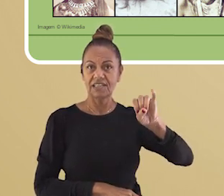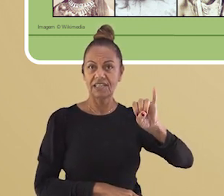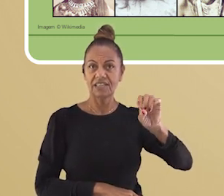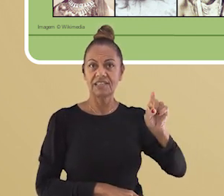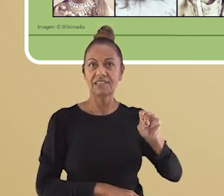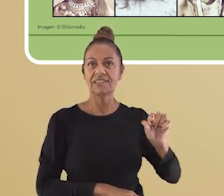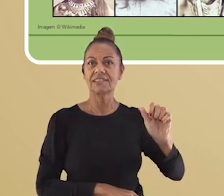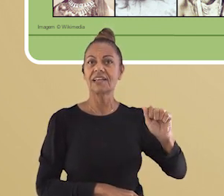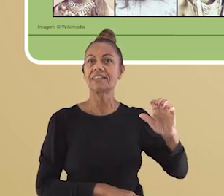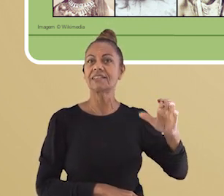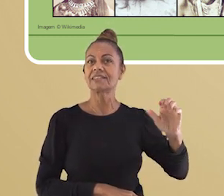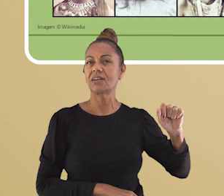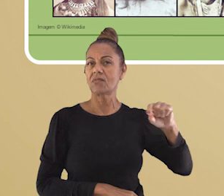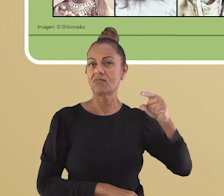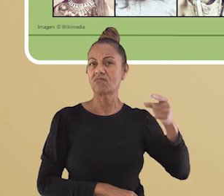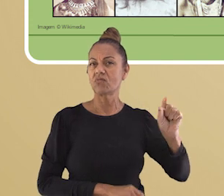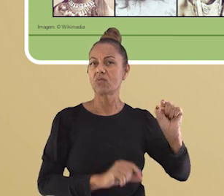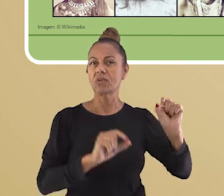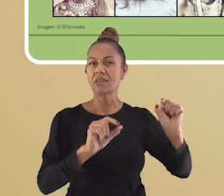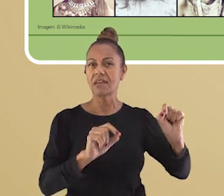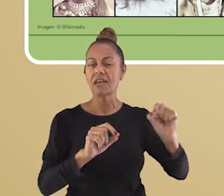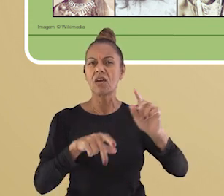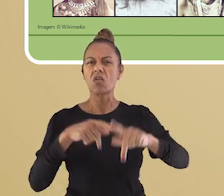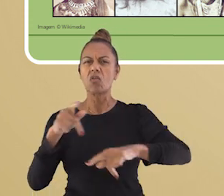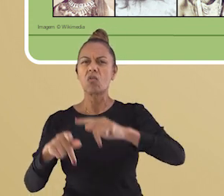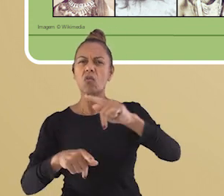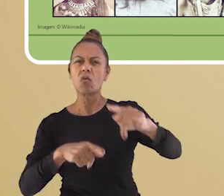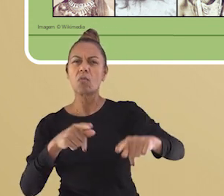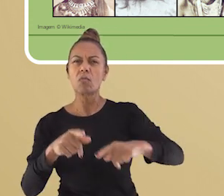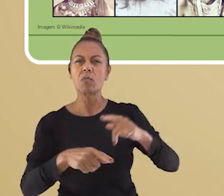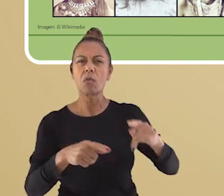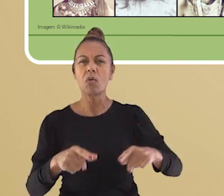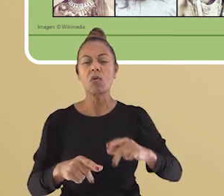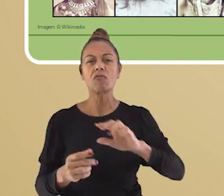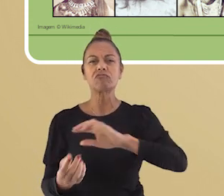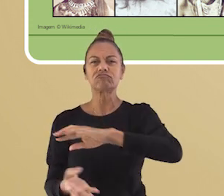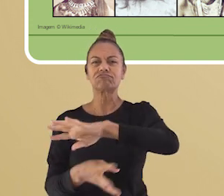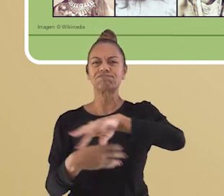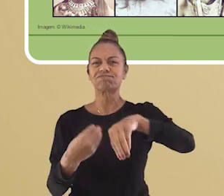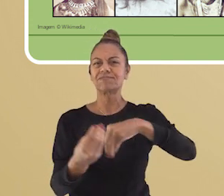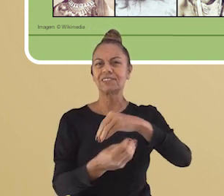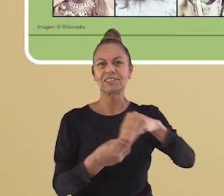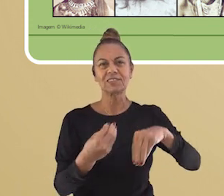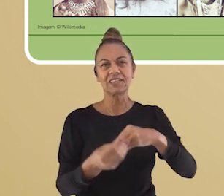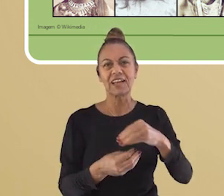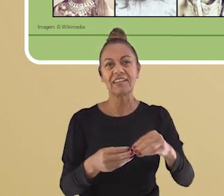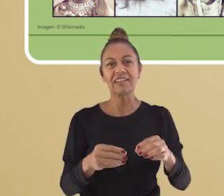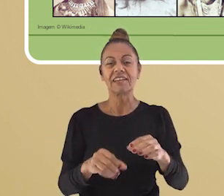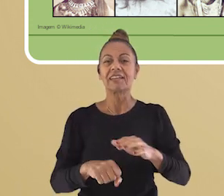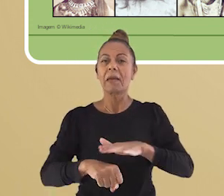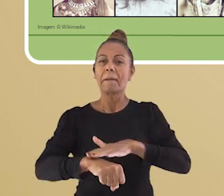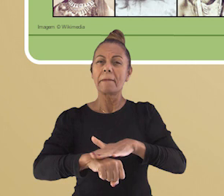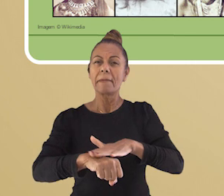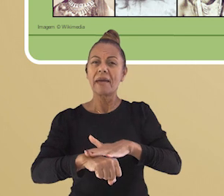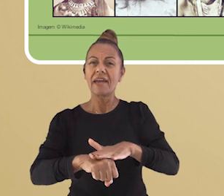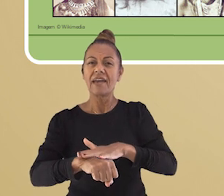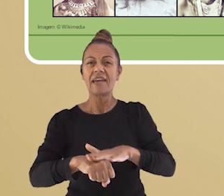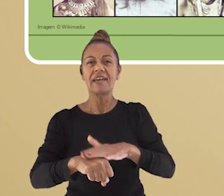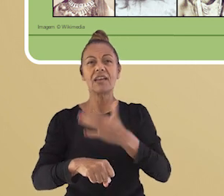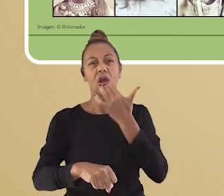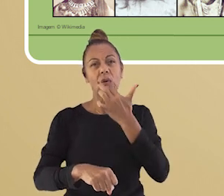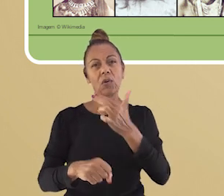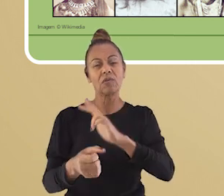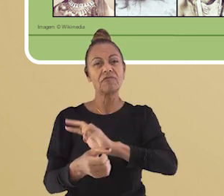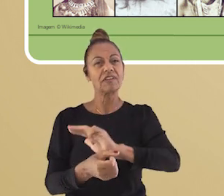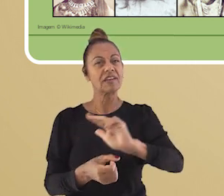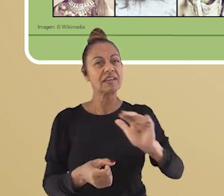são representados na sociedade de diversas formas, através das inúmeras cores de pele, dos costumes